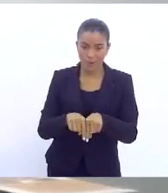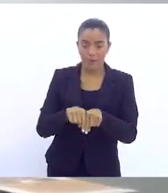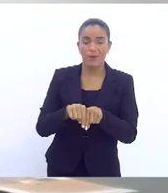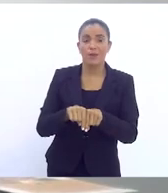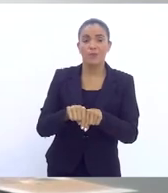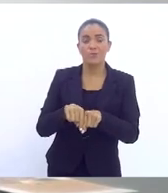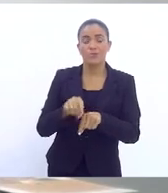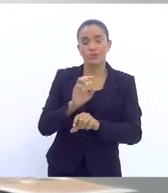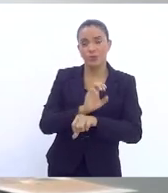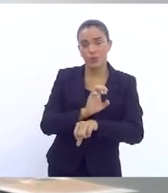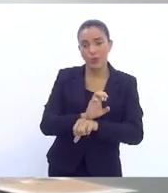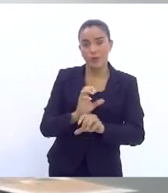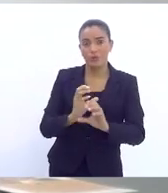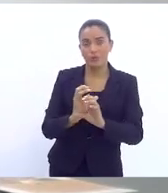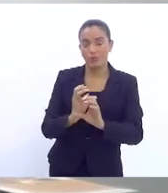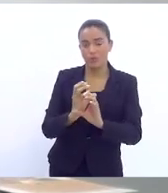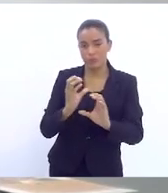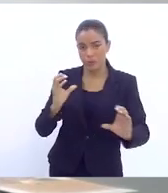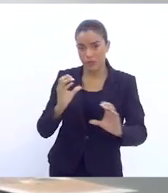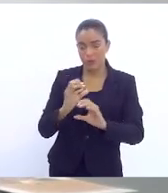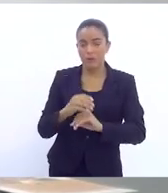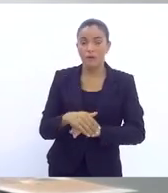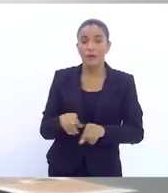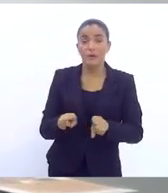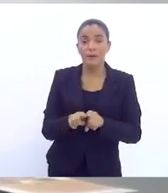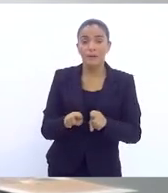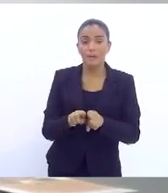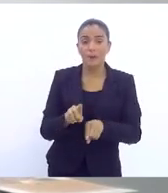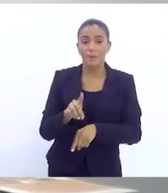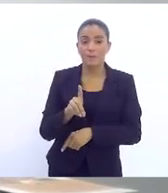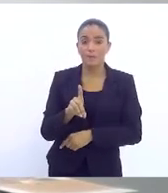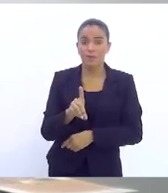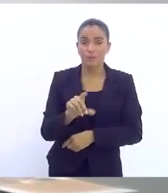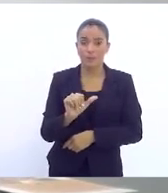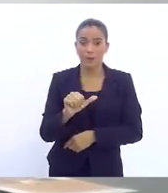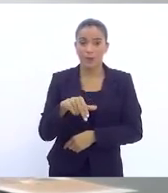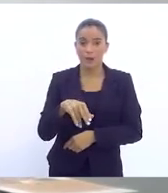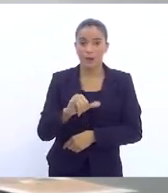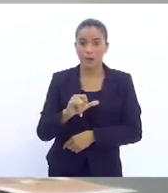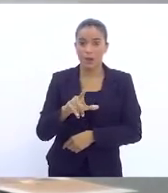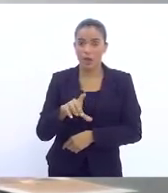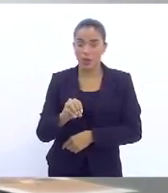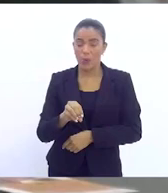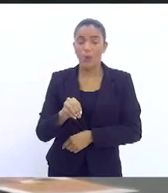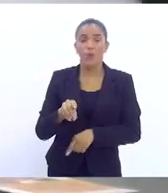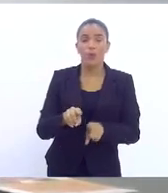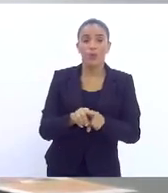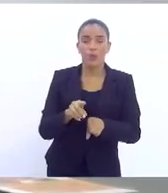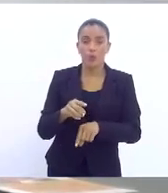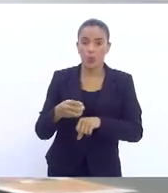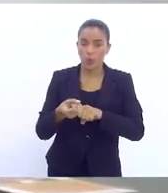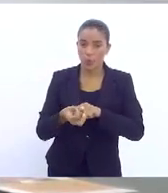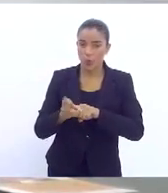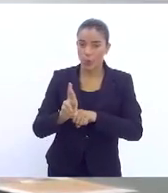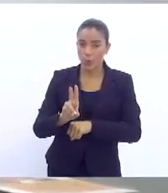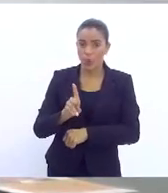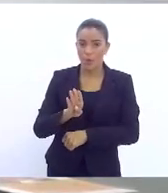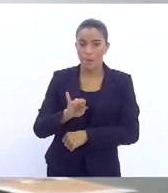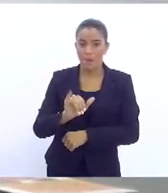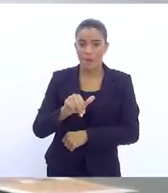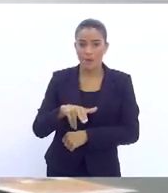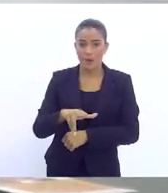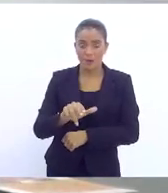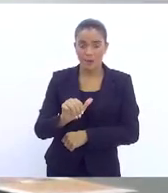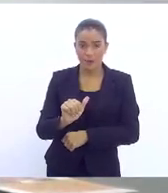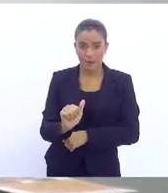e DR Nilo o vídeo do ceaerj Dra Bianca Paranhos da secretaria